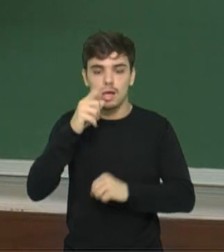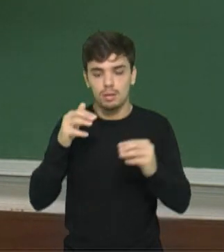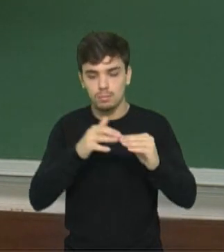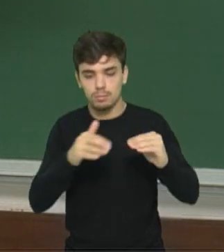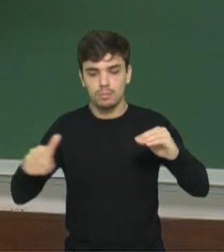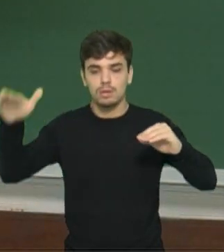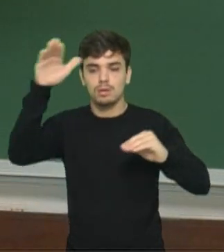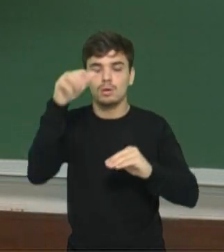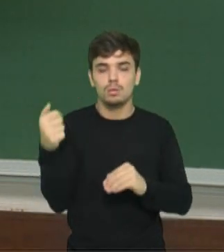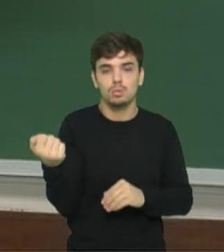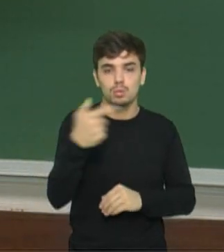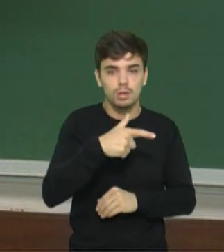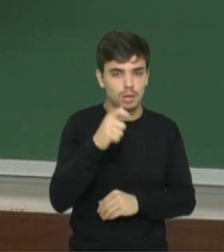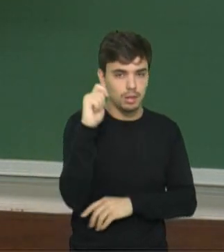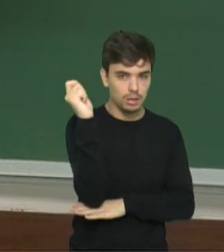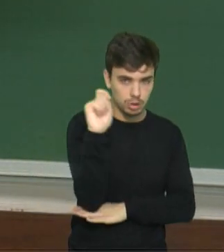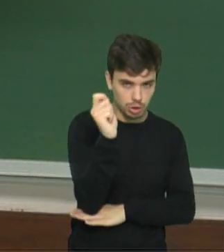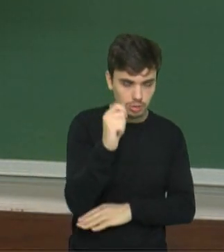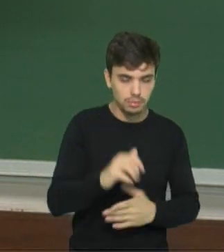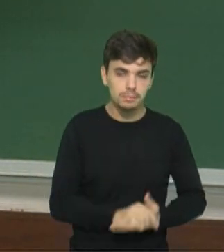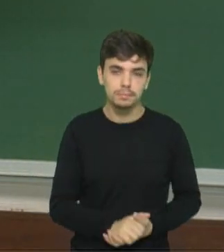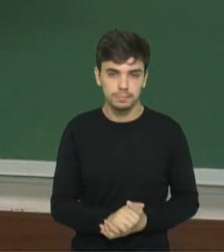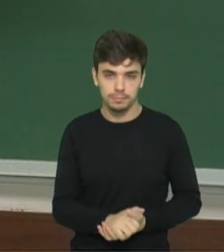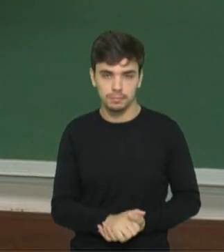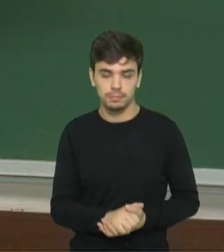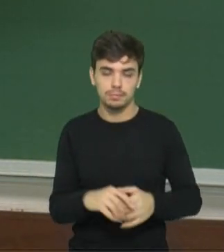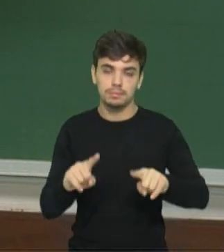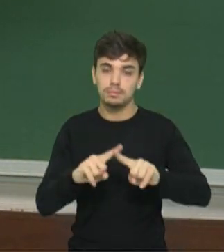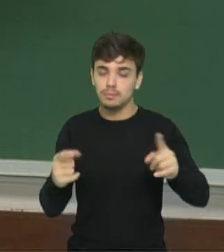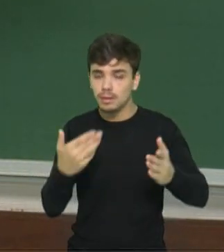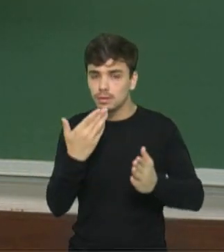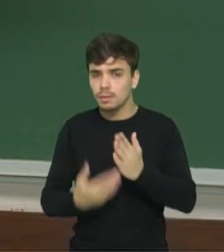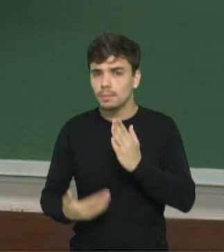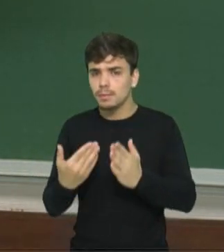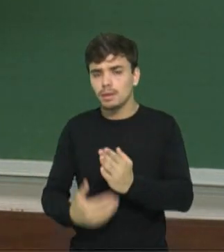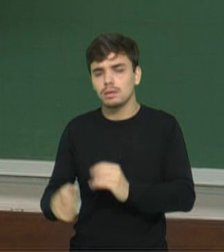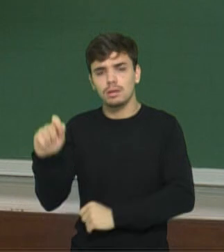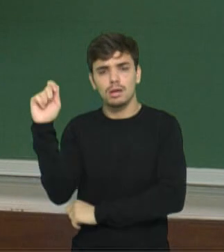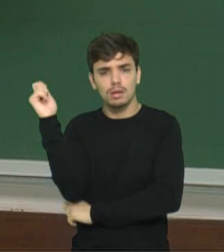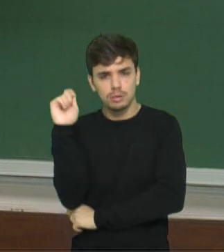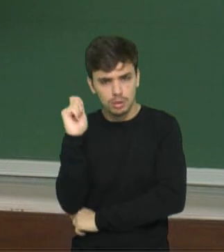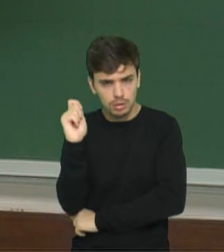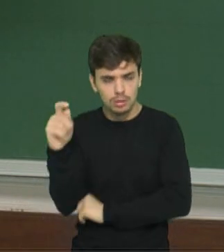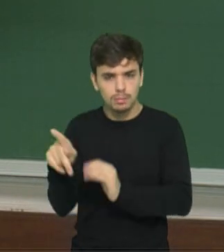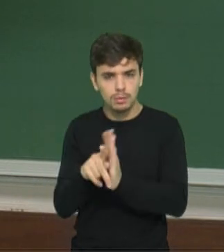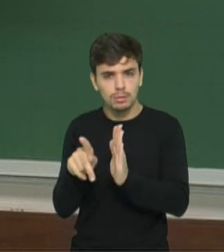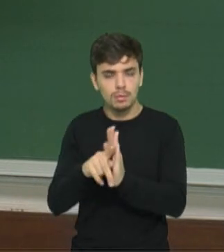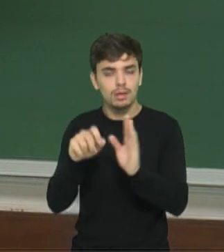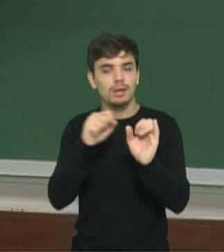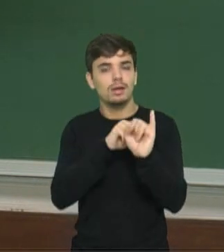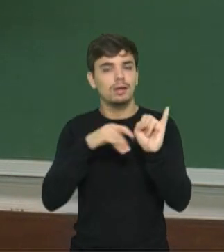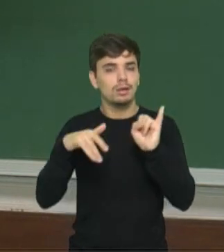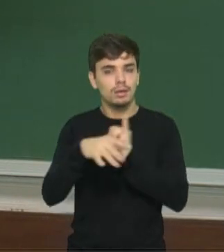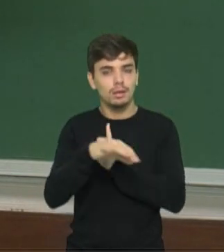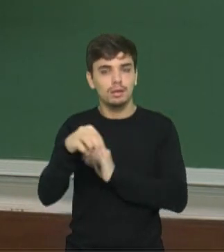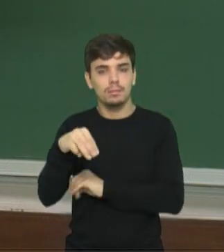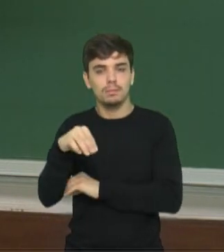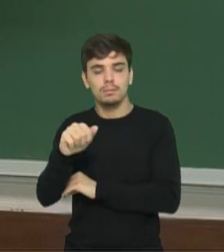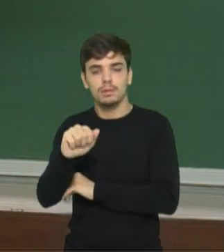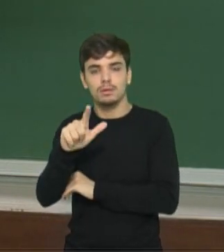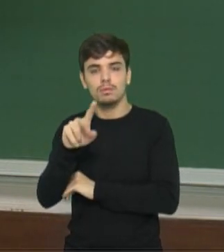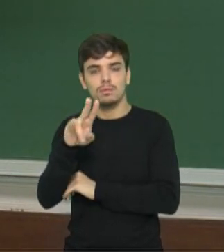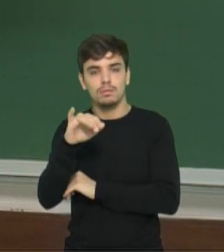bélico da Argentina e a perda da Argentina na Guerra das Malvinas leva a esse desgaste desse